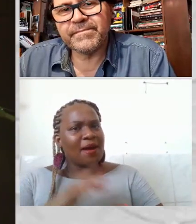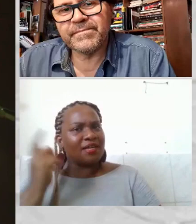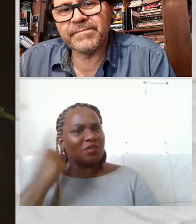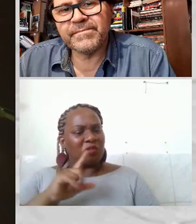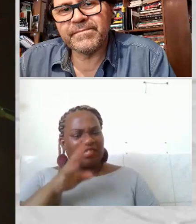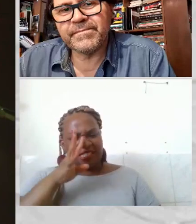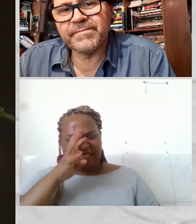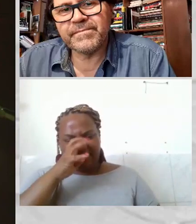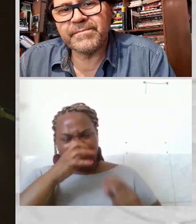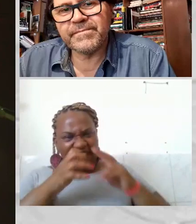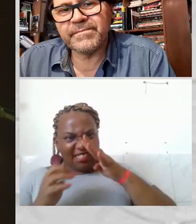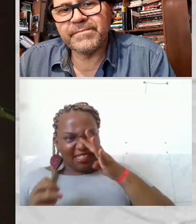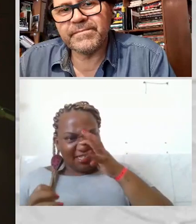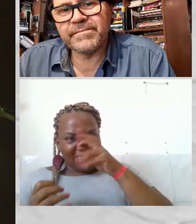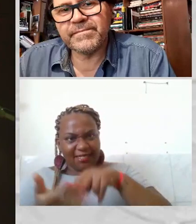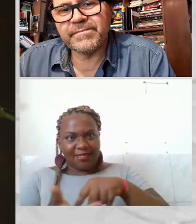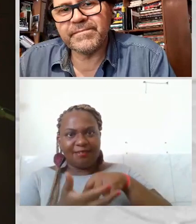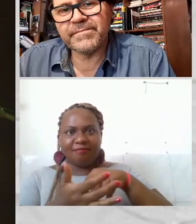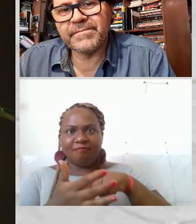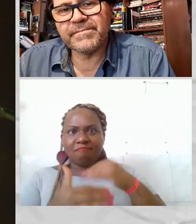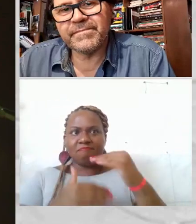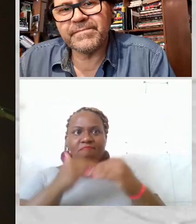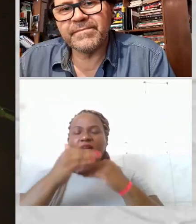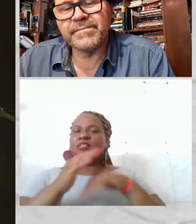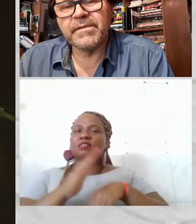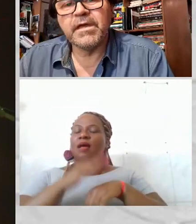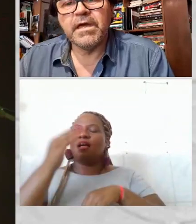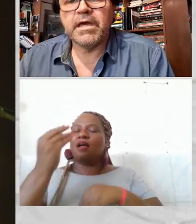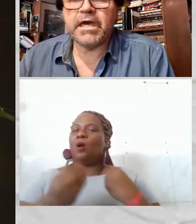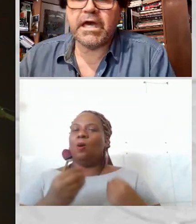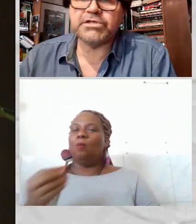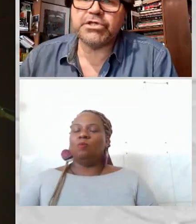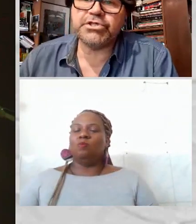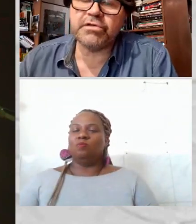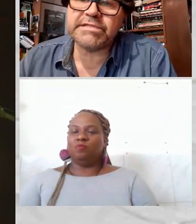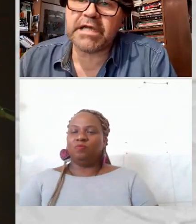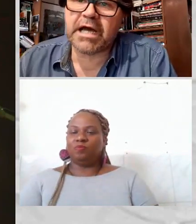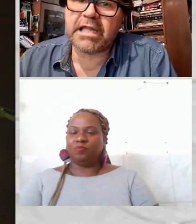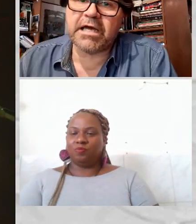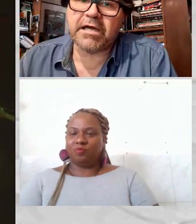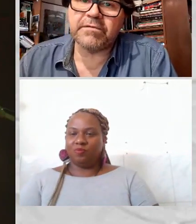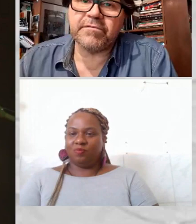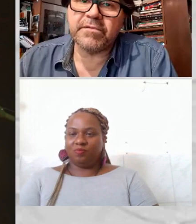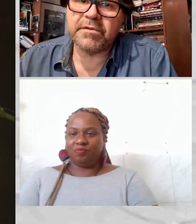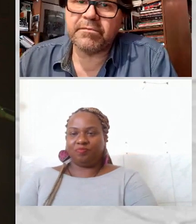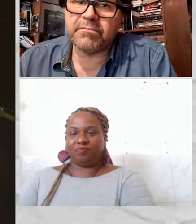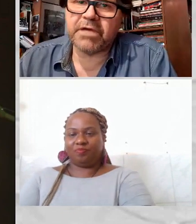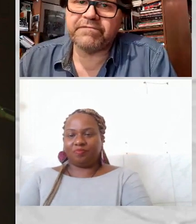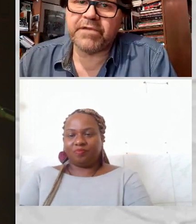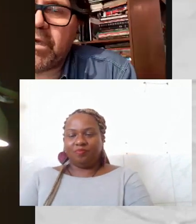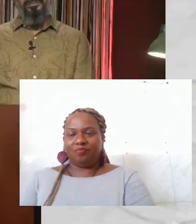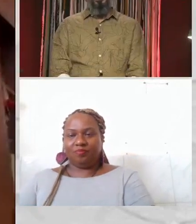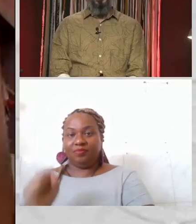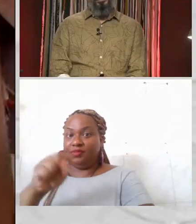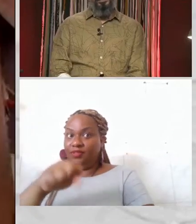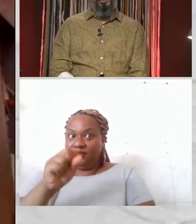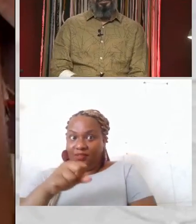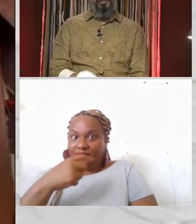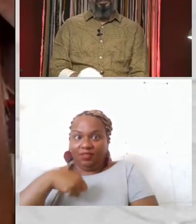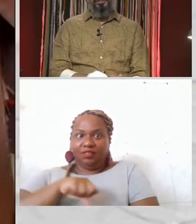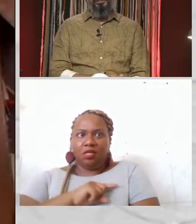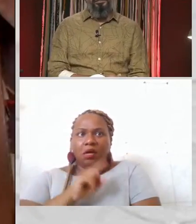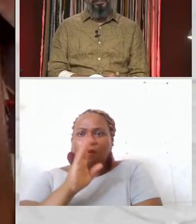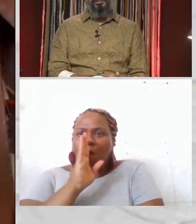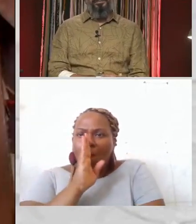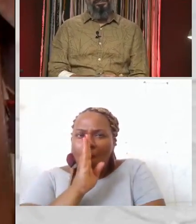resistir, para que as irmandades aumentem cada vez mais? A gente não se cala, a gente não se cala,